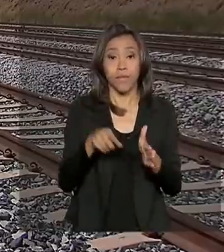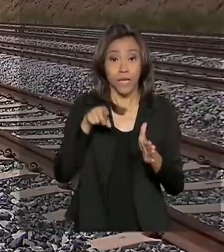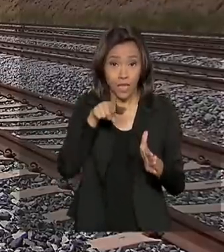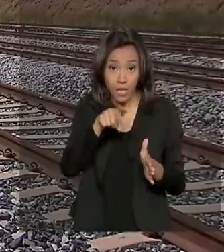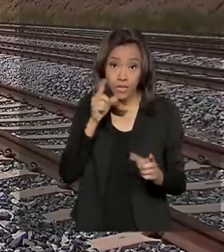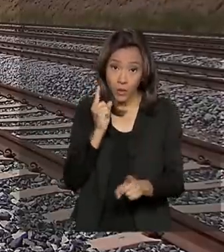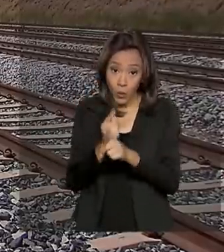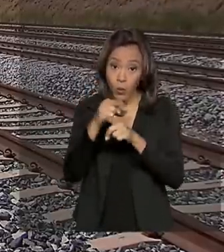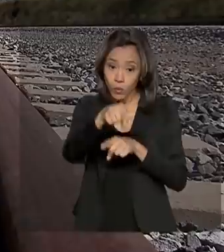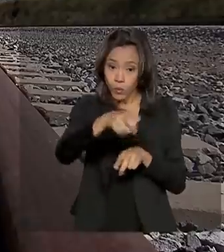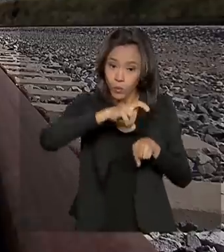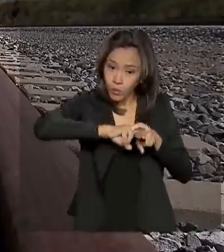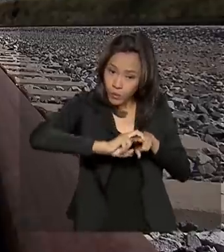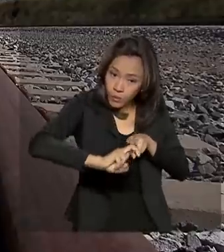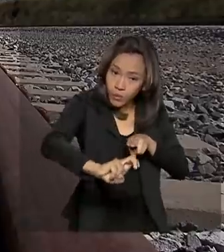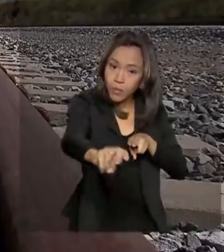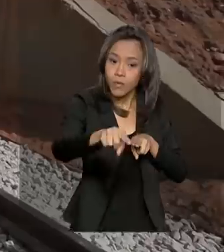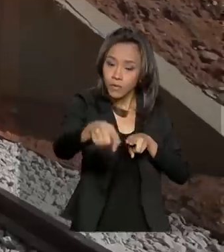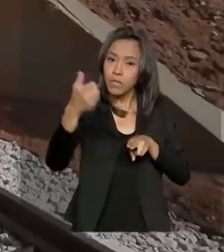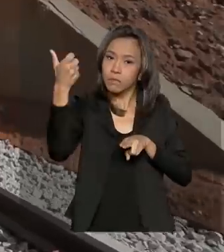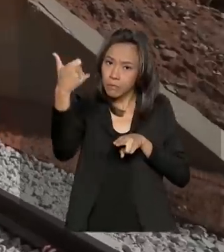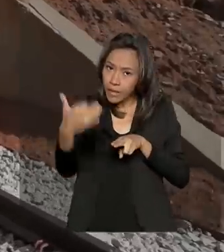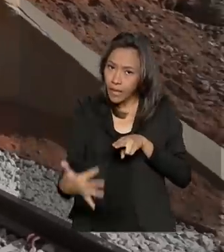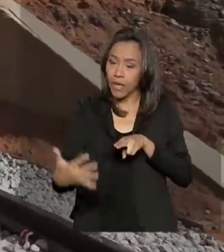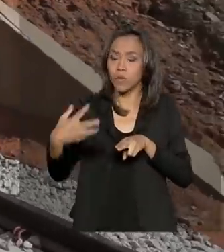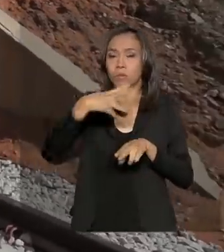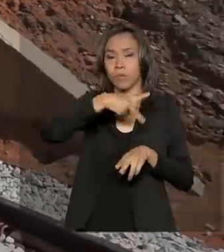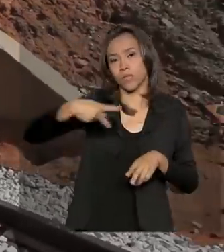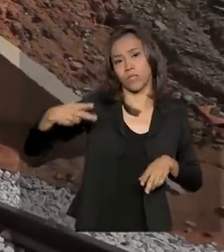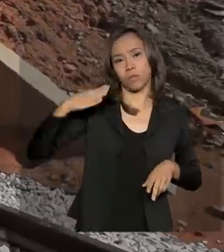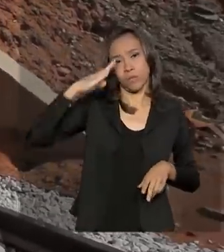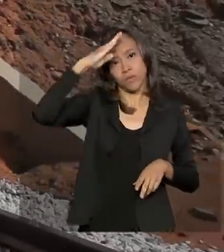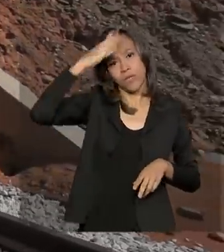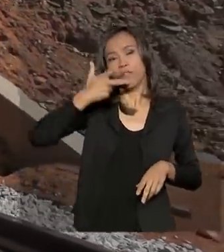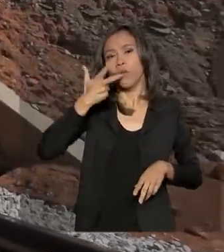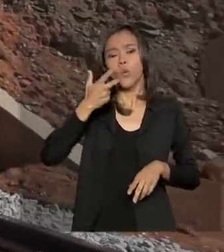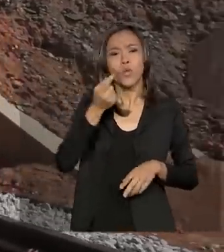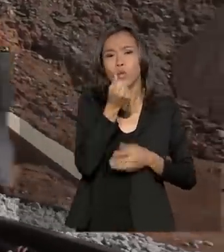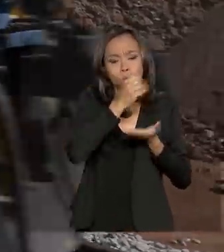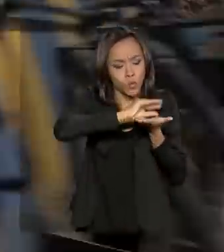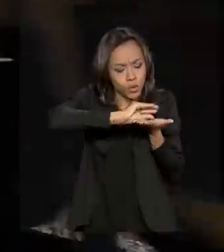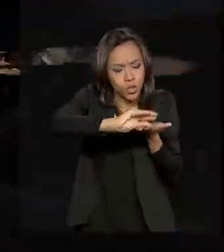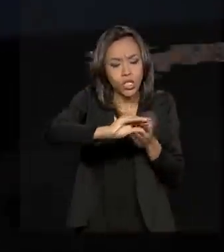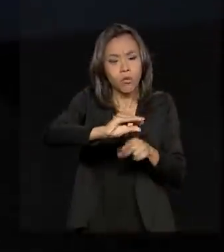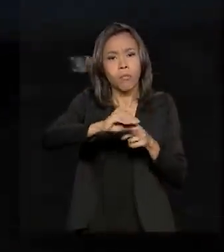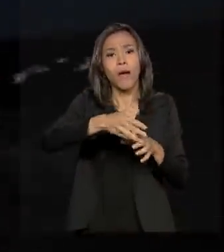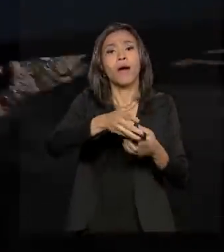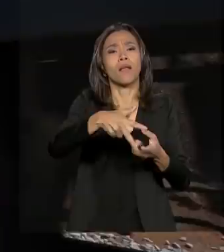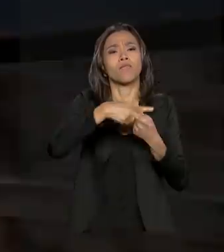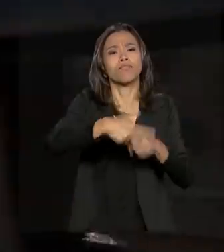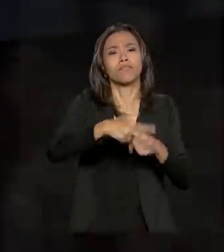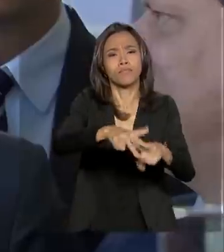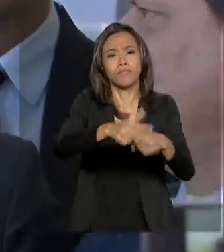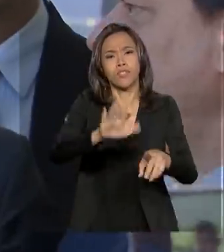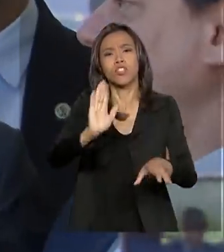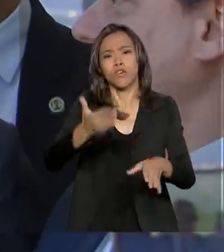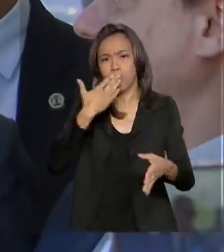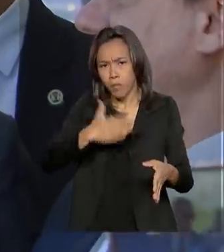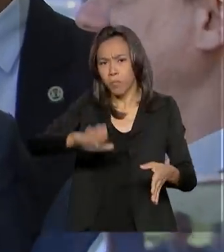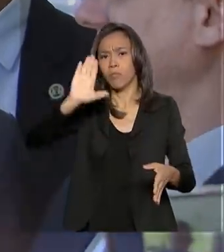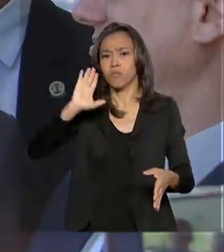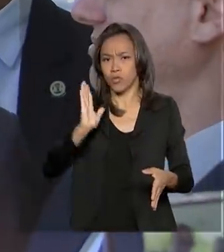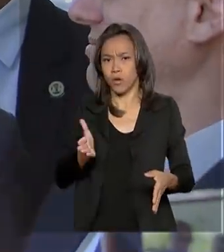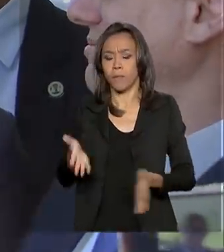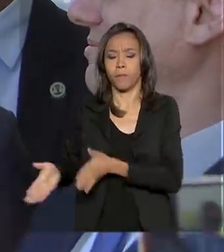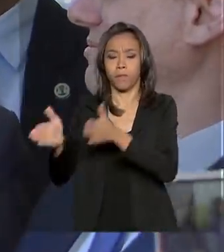malha ferroviária brasileira foi destaque bolsonaro disse que os recursos para reestruturação do setor já foram prometidos nós temos grande